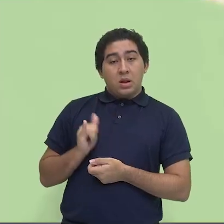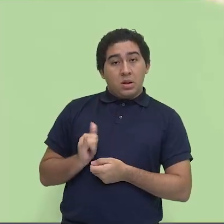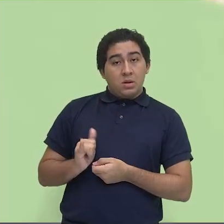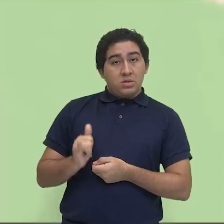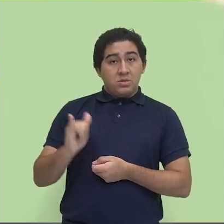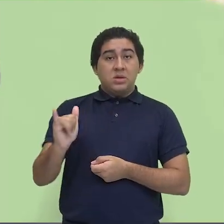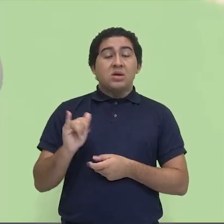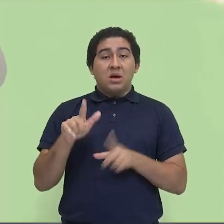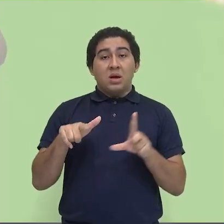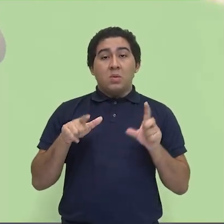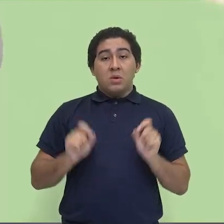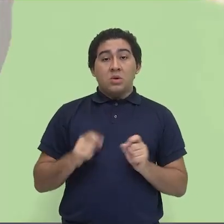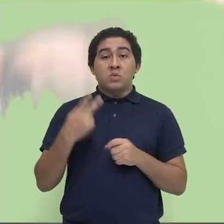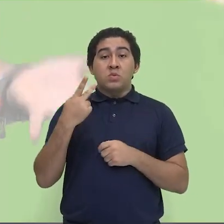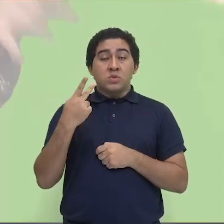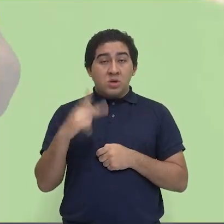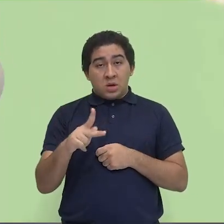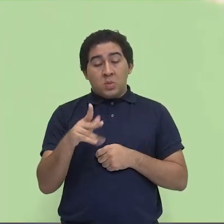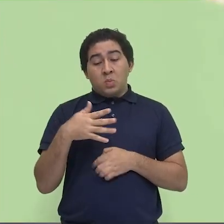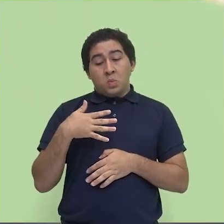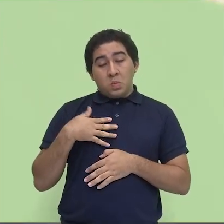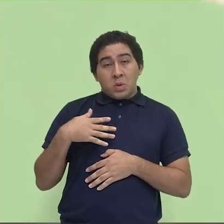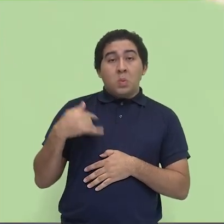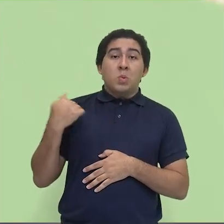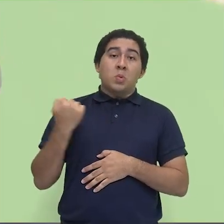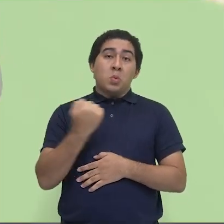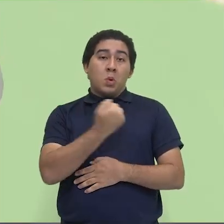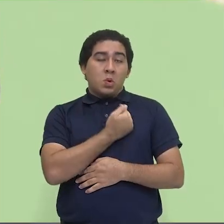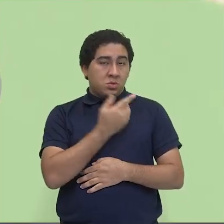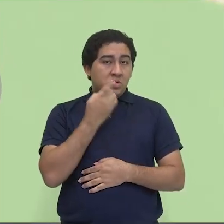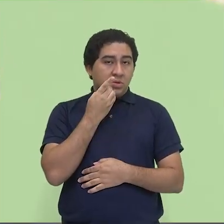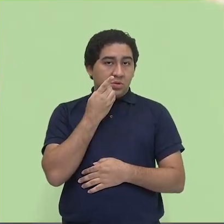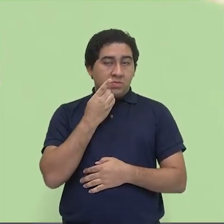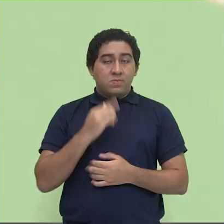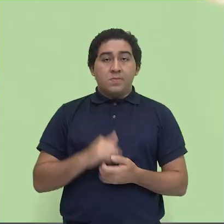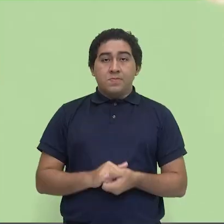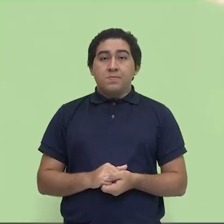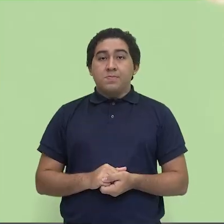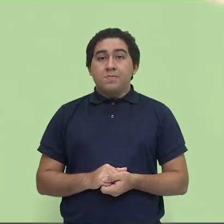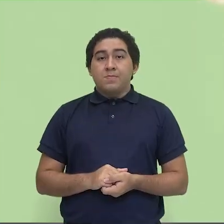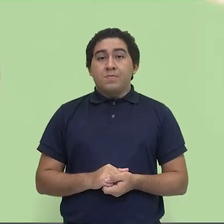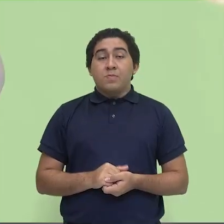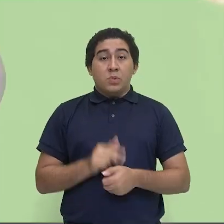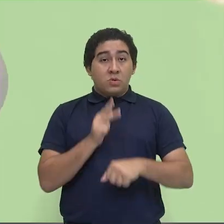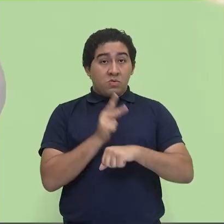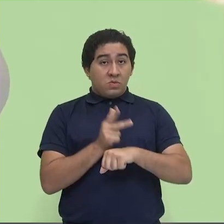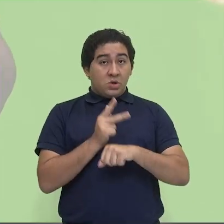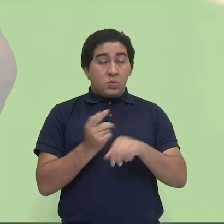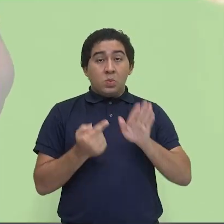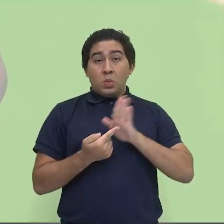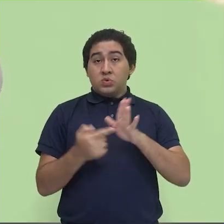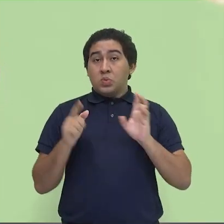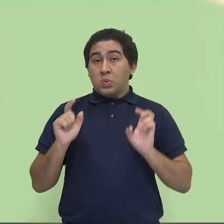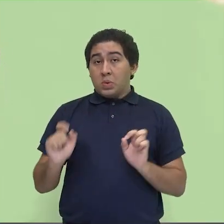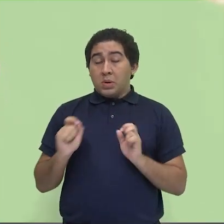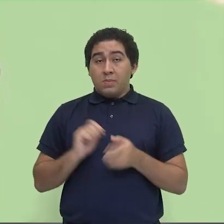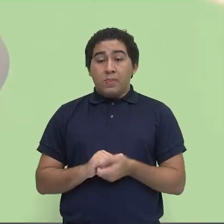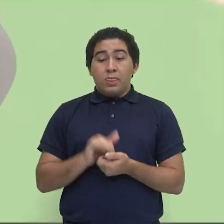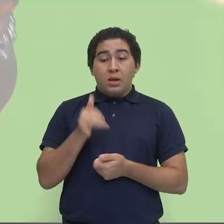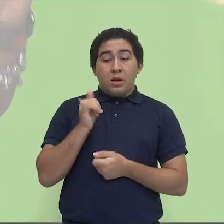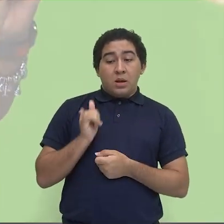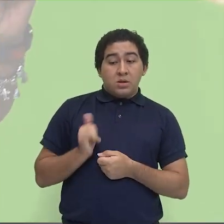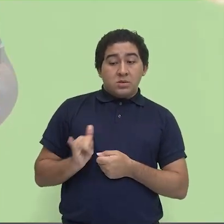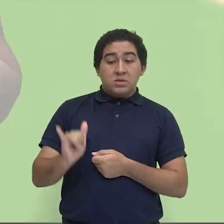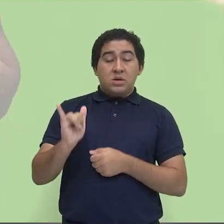do teu, do meu, do nosso cotidiano. Como no nosso vídeo mostrou o quê? Eletrodinâmica são